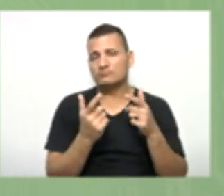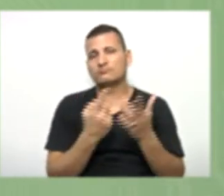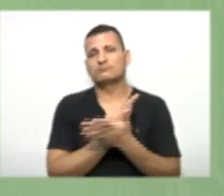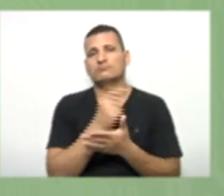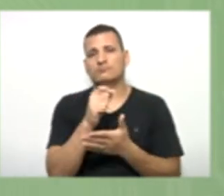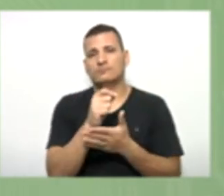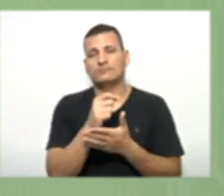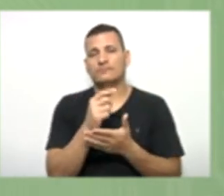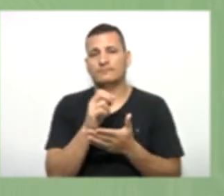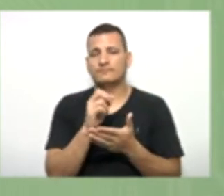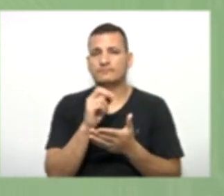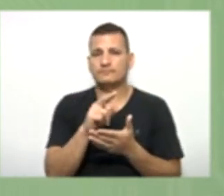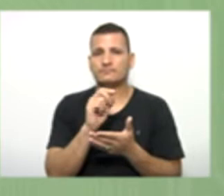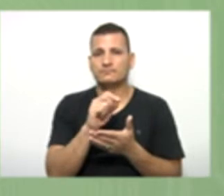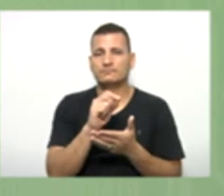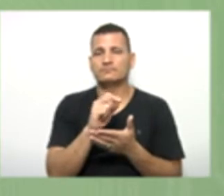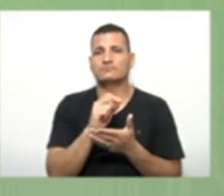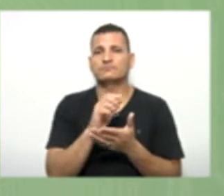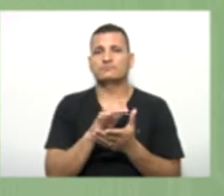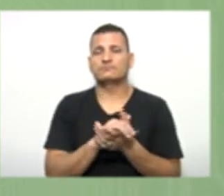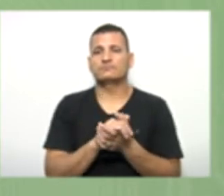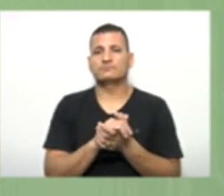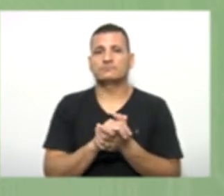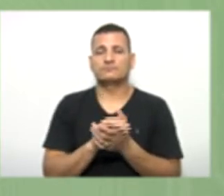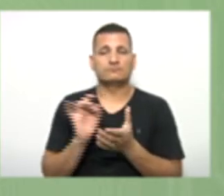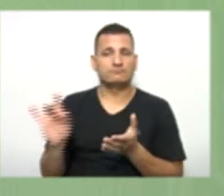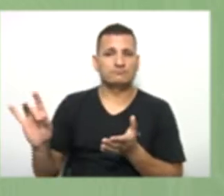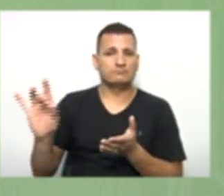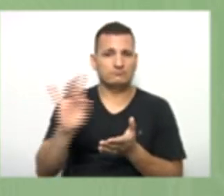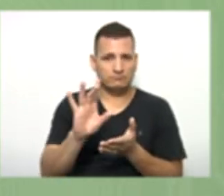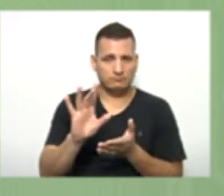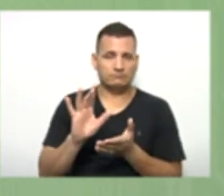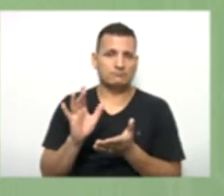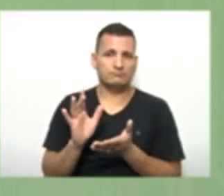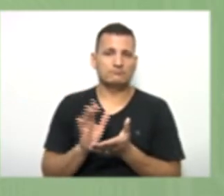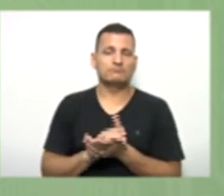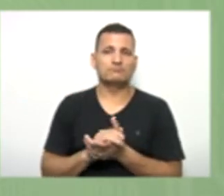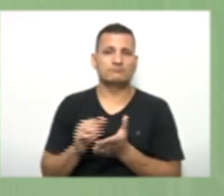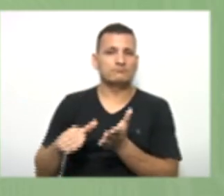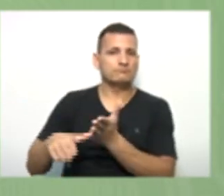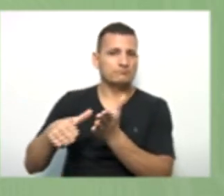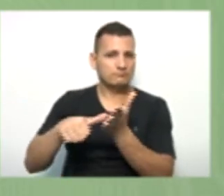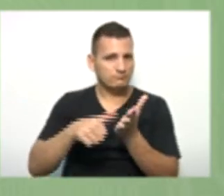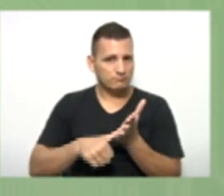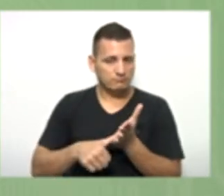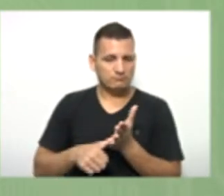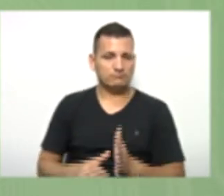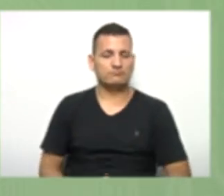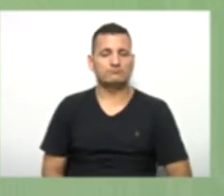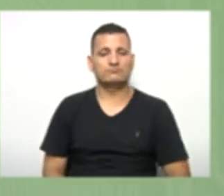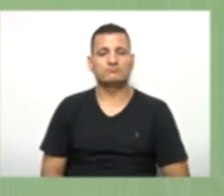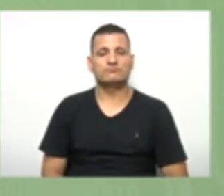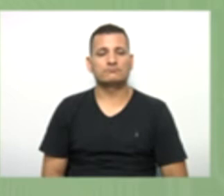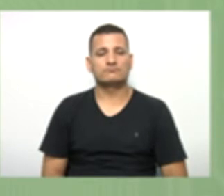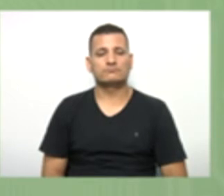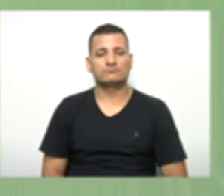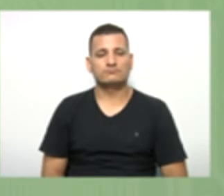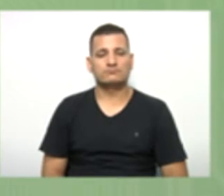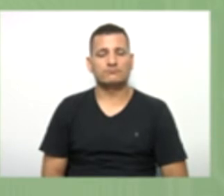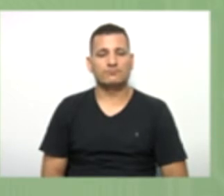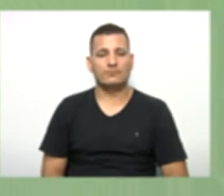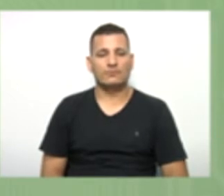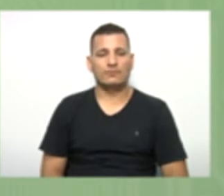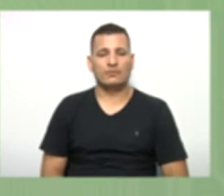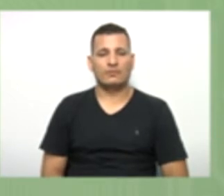vou ratear entre os associados, ou seja, entre os cooperados. Então, nós temos aqui